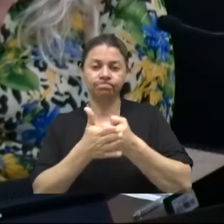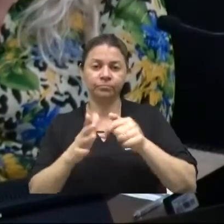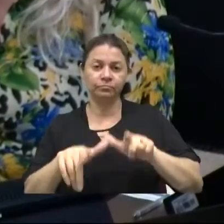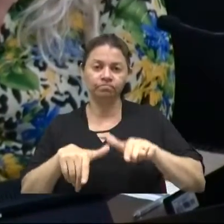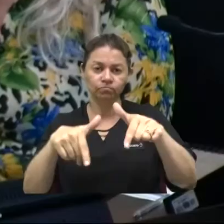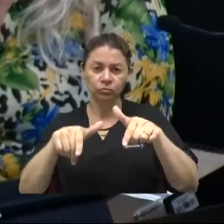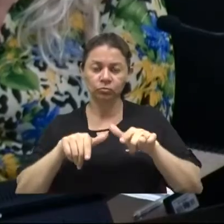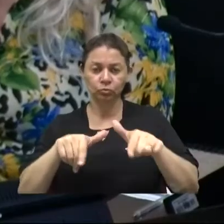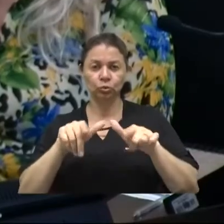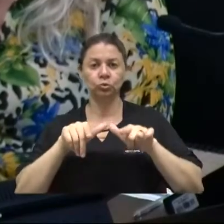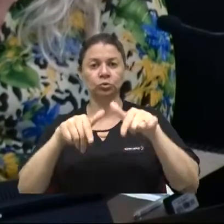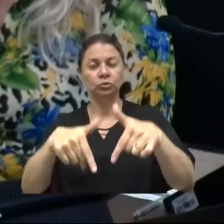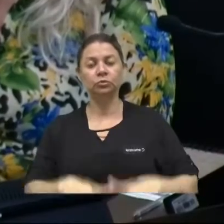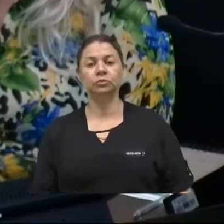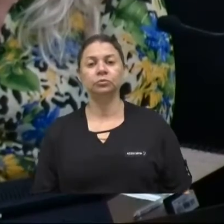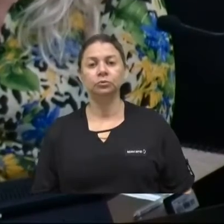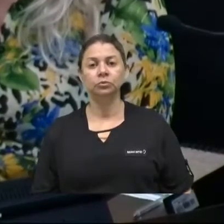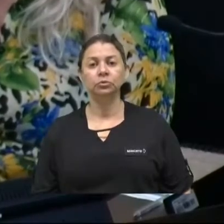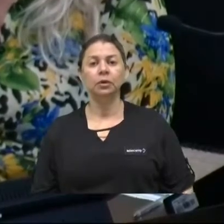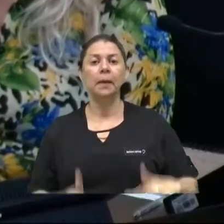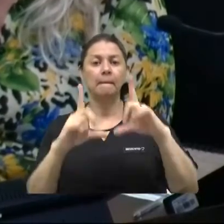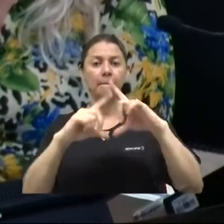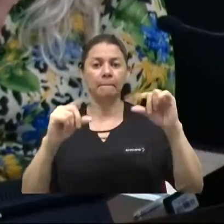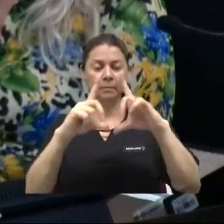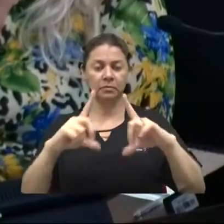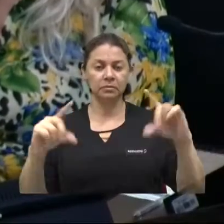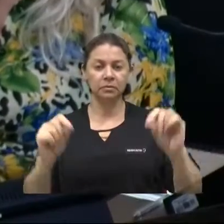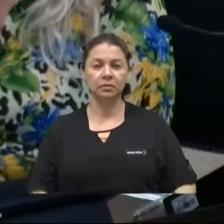federal para que isso venha a acontecer.